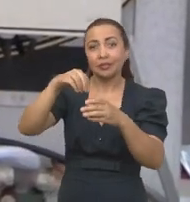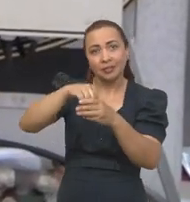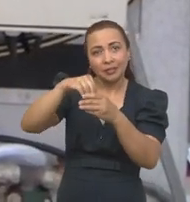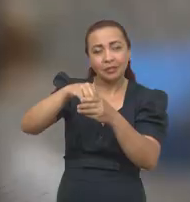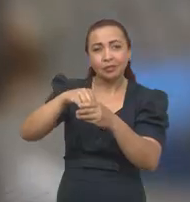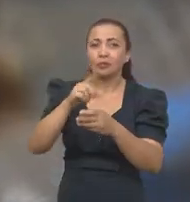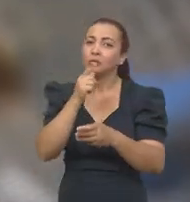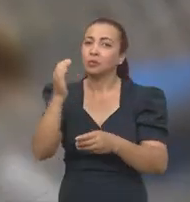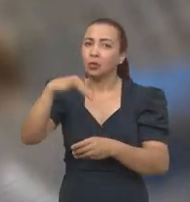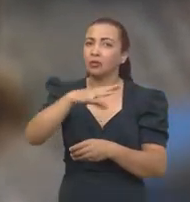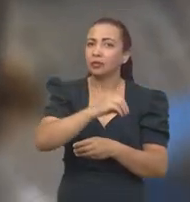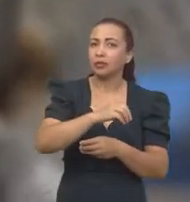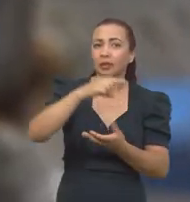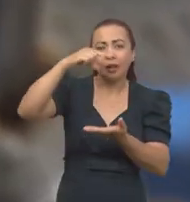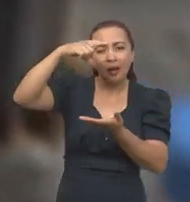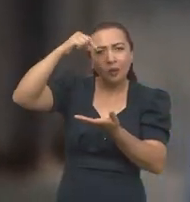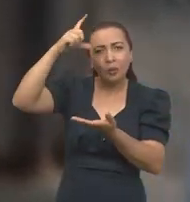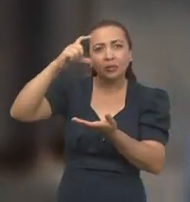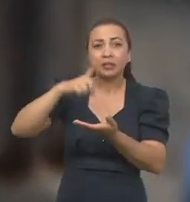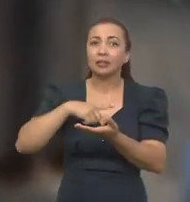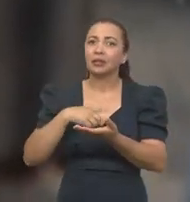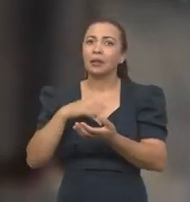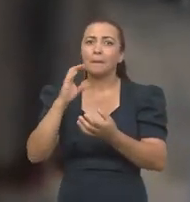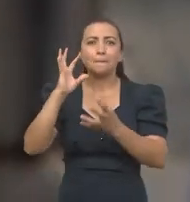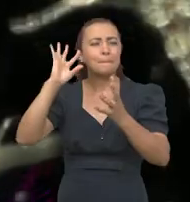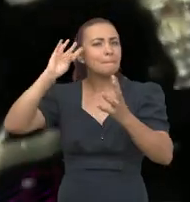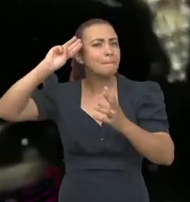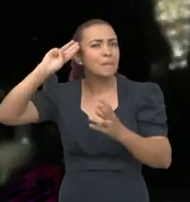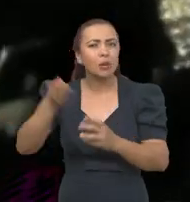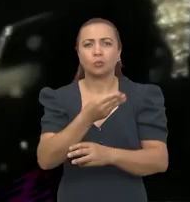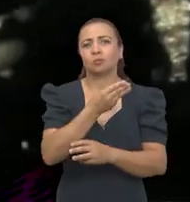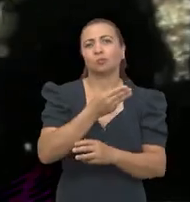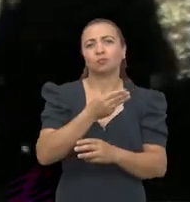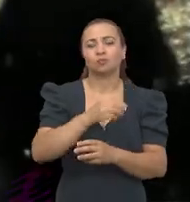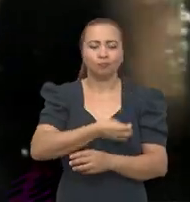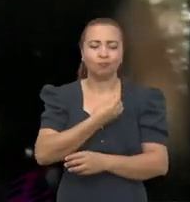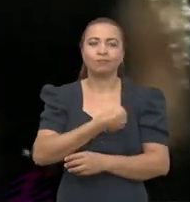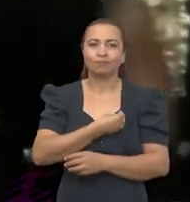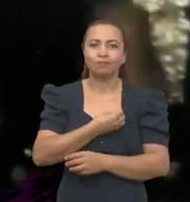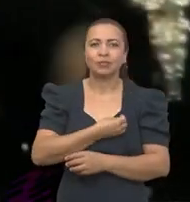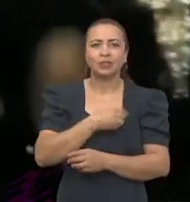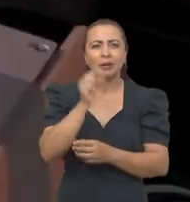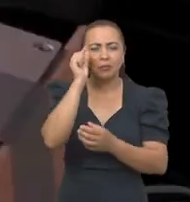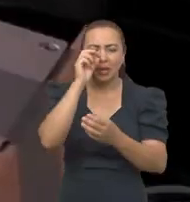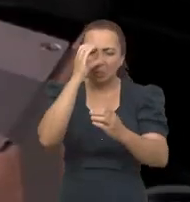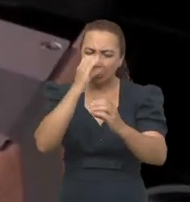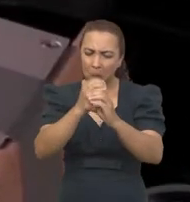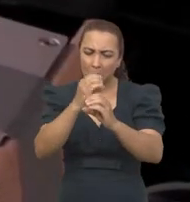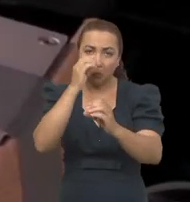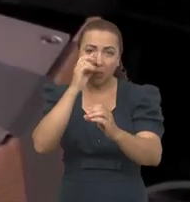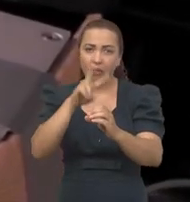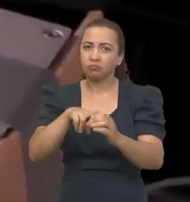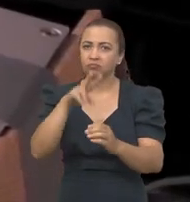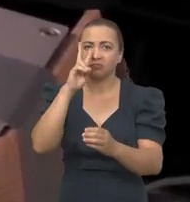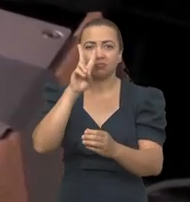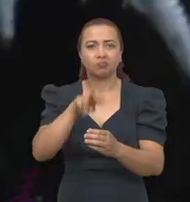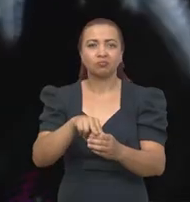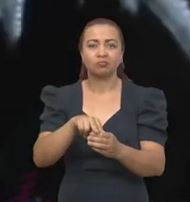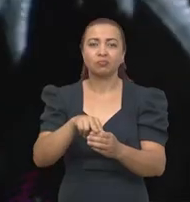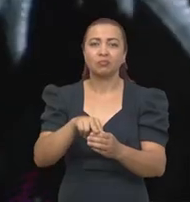gota mililitros de água de mar têm milhões e micro-organismos e a diferença dos ecossistemas